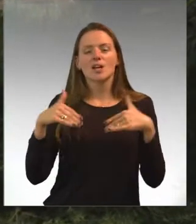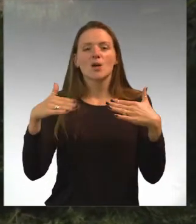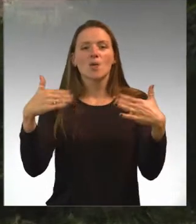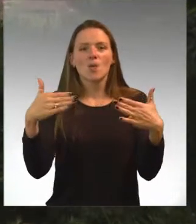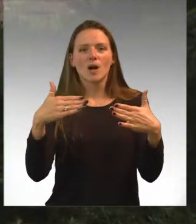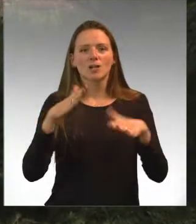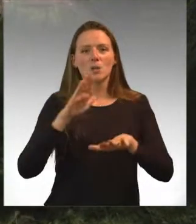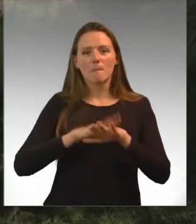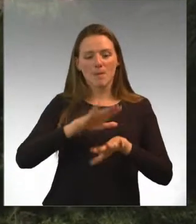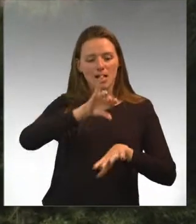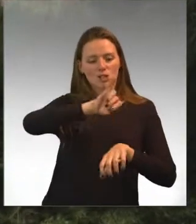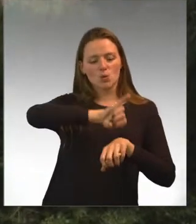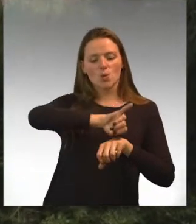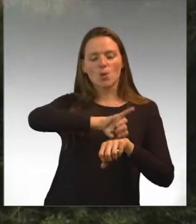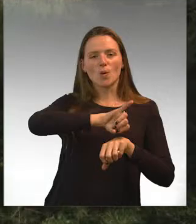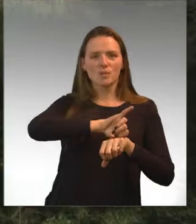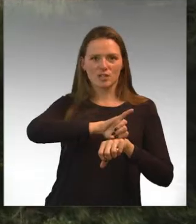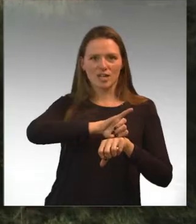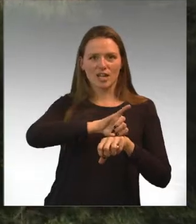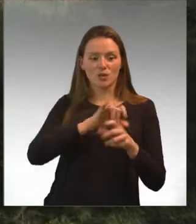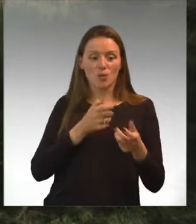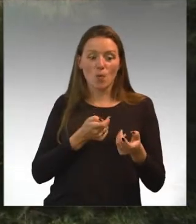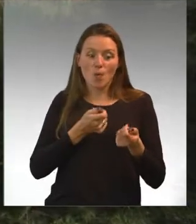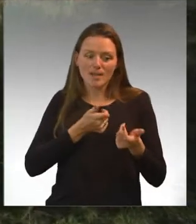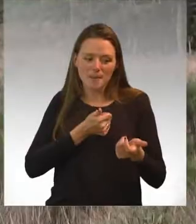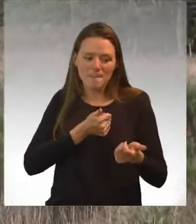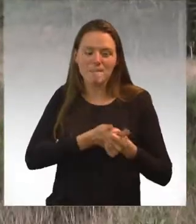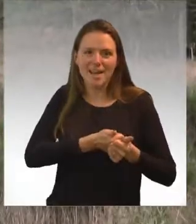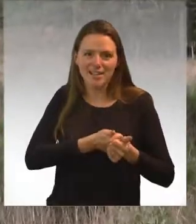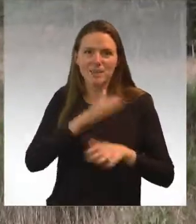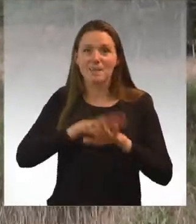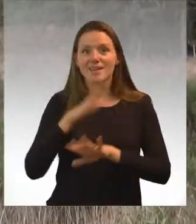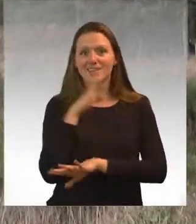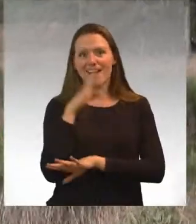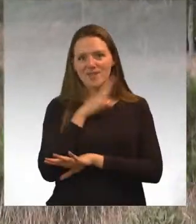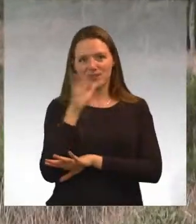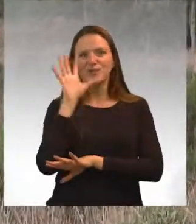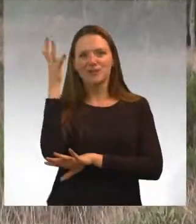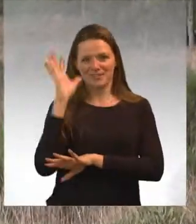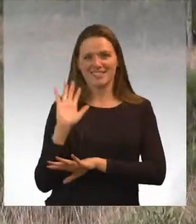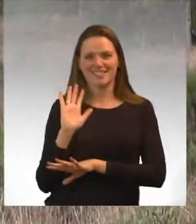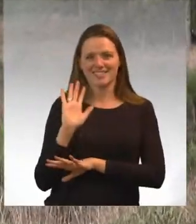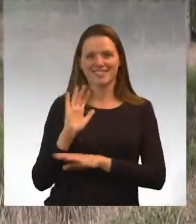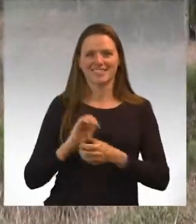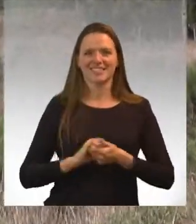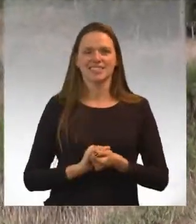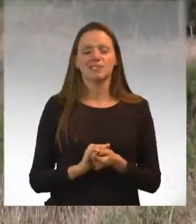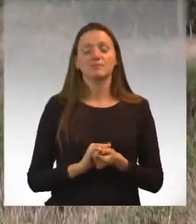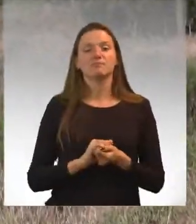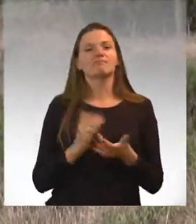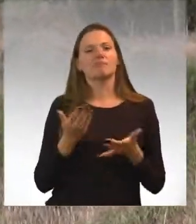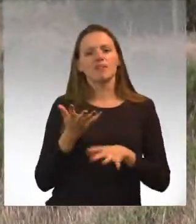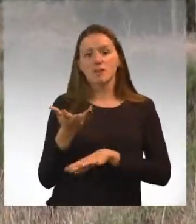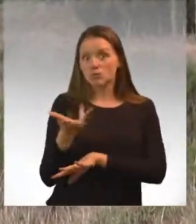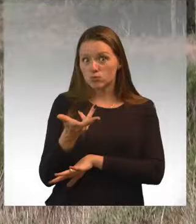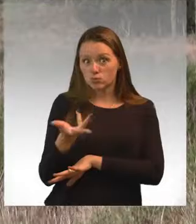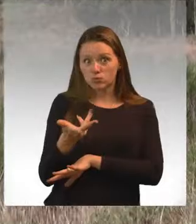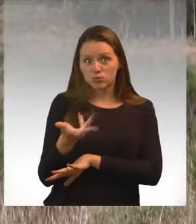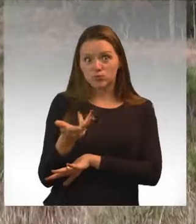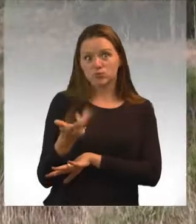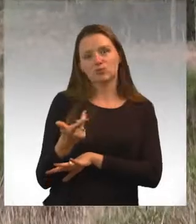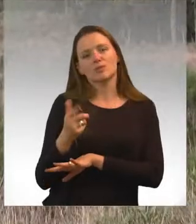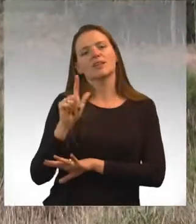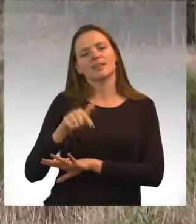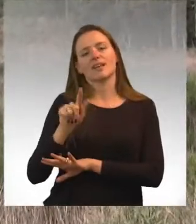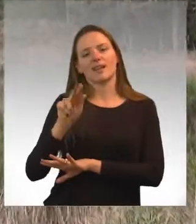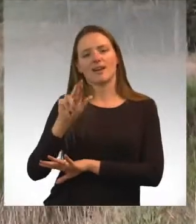um objeto se aproxima do ponto de impacto, mais rápido ele vai, né? A aceleração da gravidade, que se